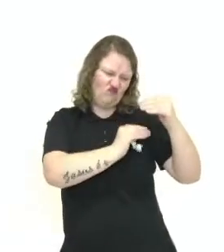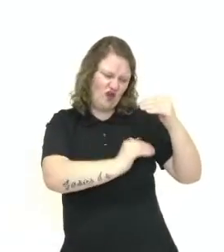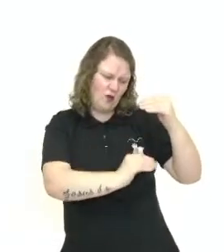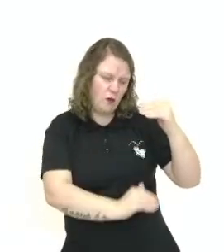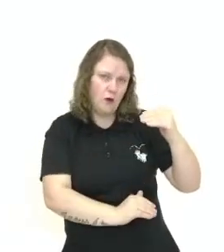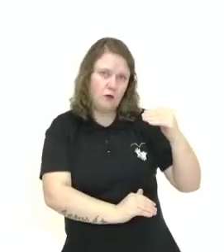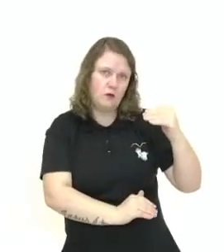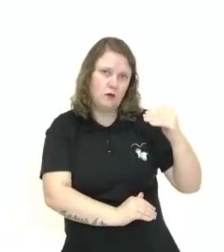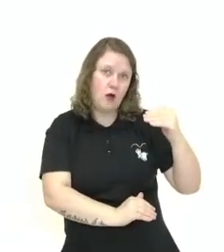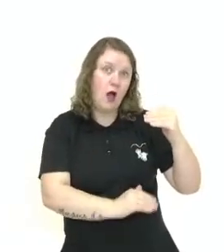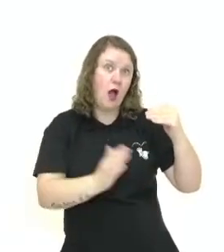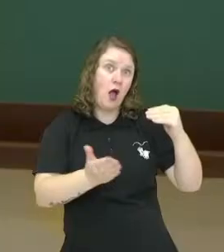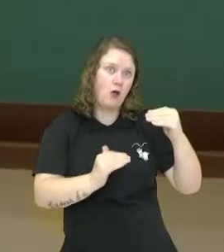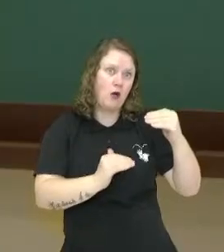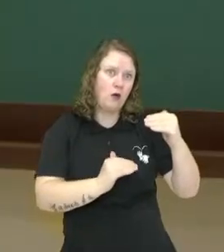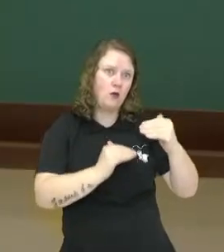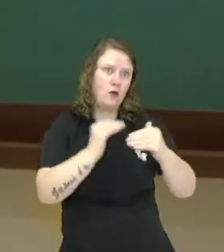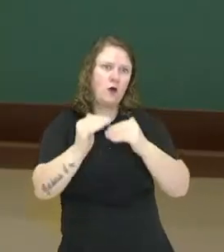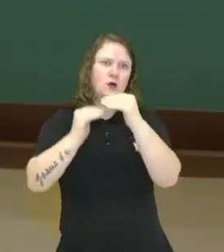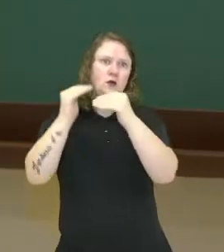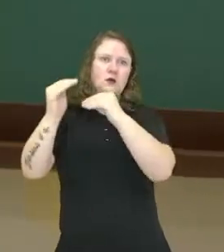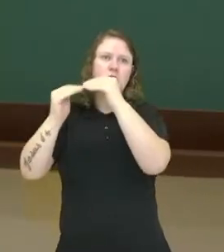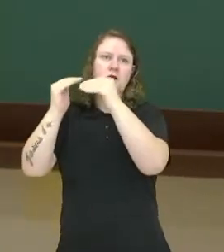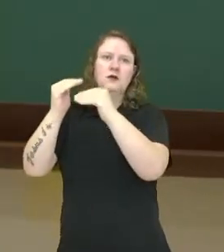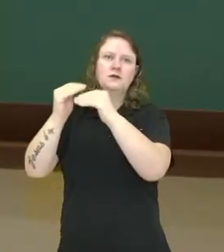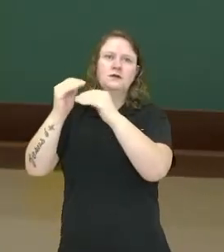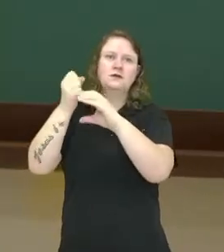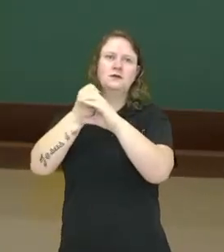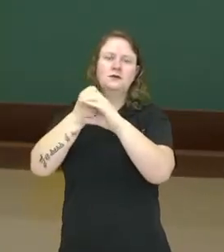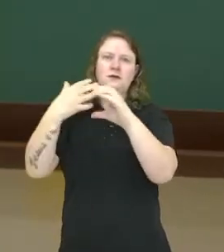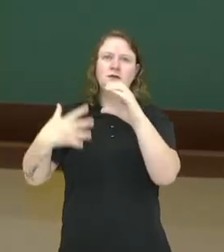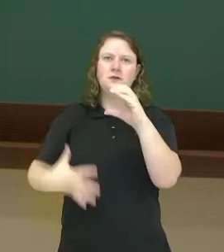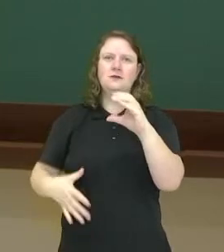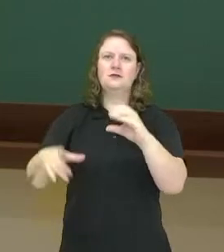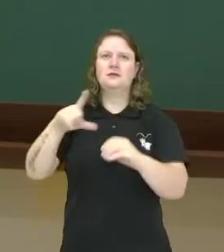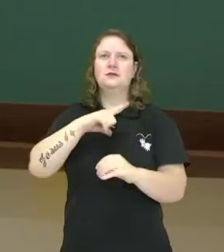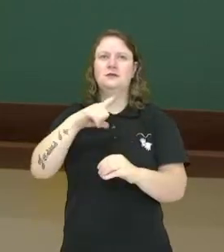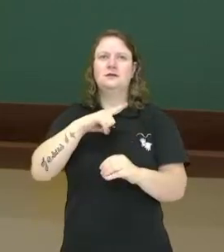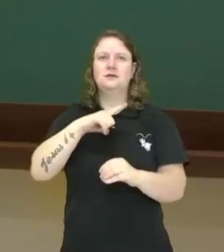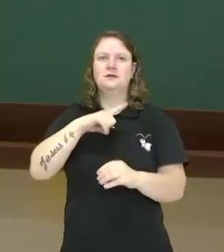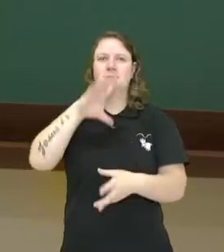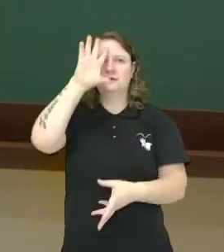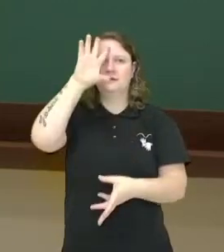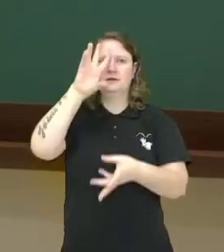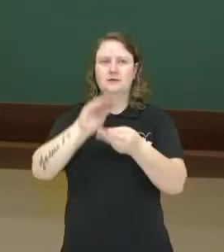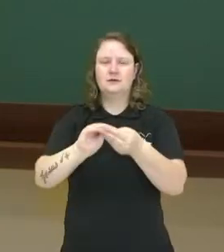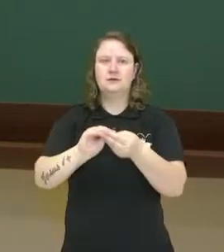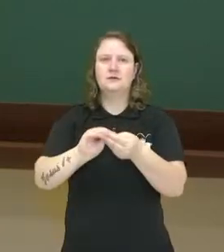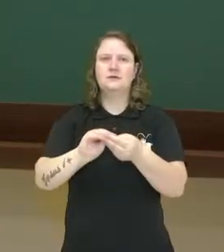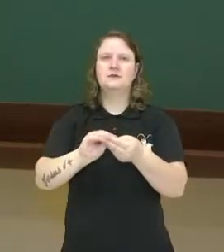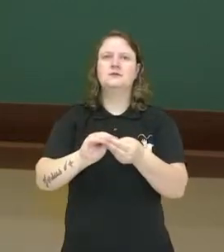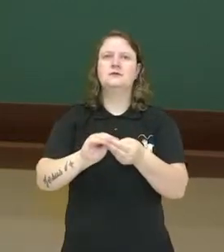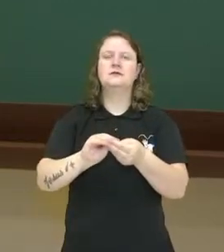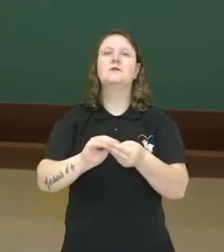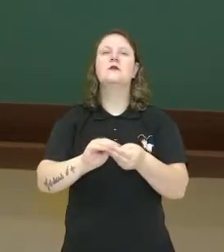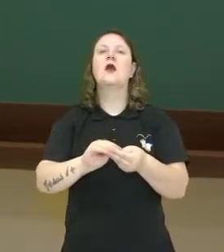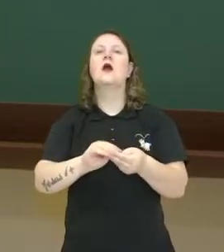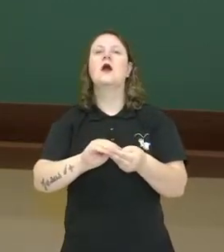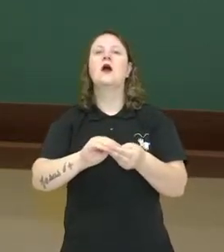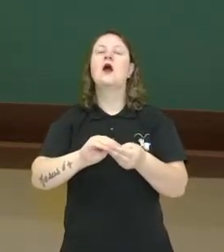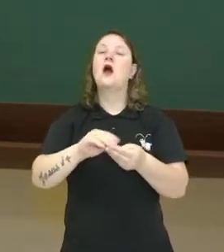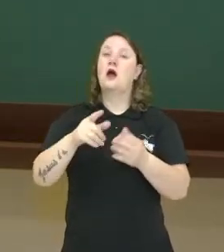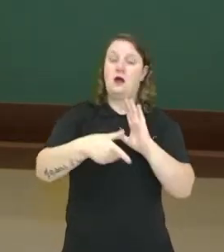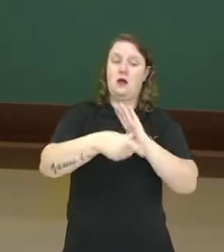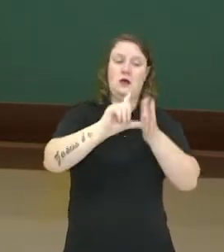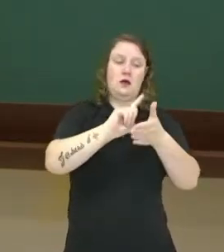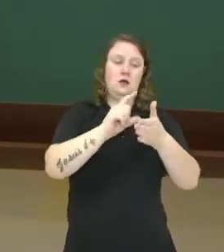para uma potência emergente? Que características temos que considerar para entender que ela deixa de